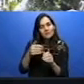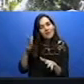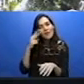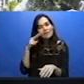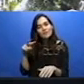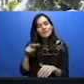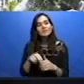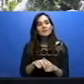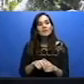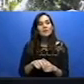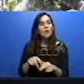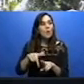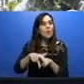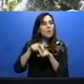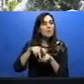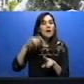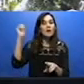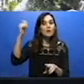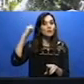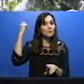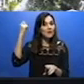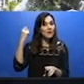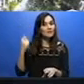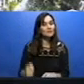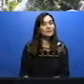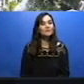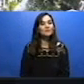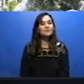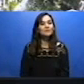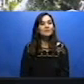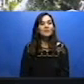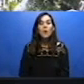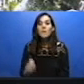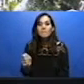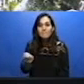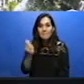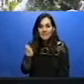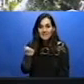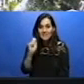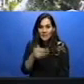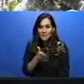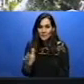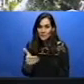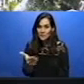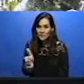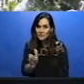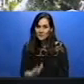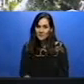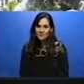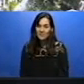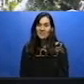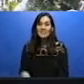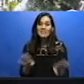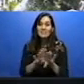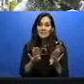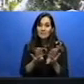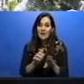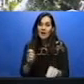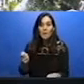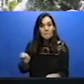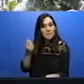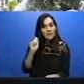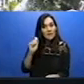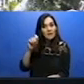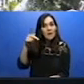Parque do Peão, né, o pesqueiro Recanto do Peixe, o pesqueiro Paiol, né, então também